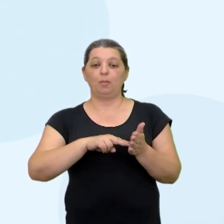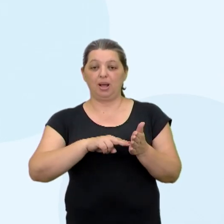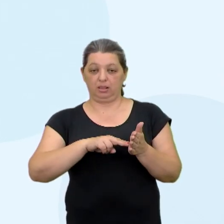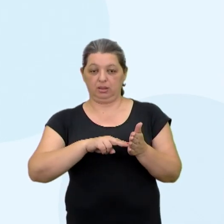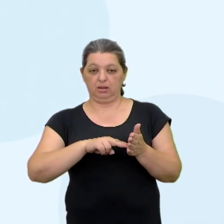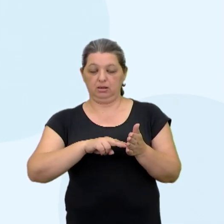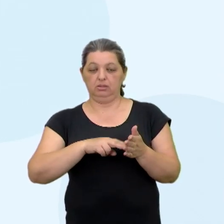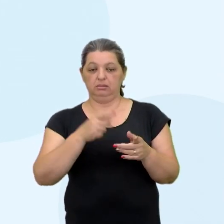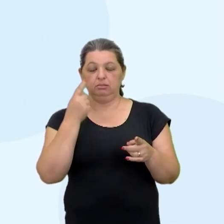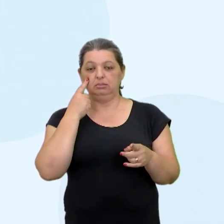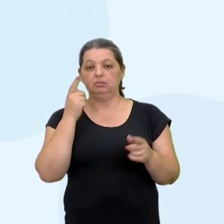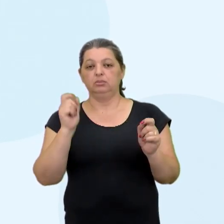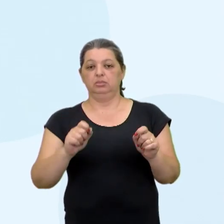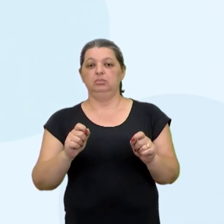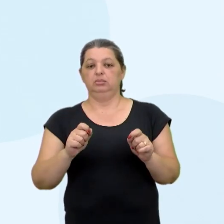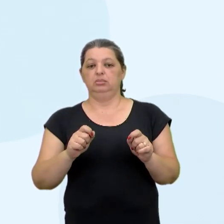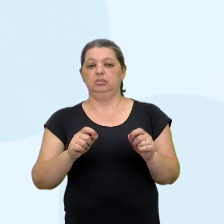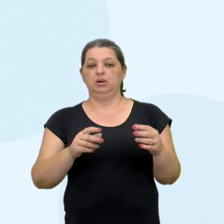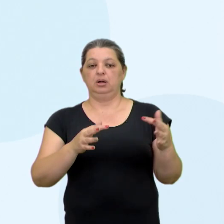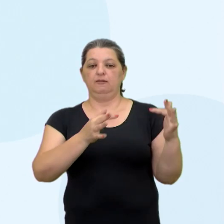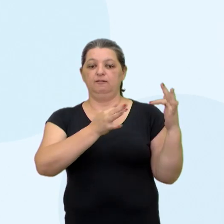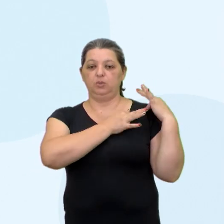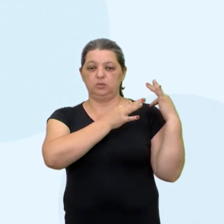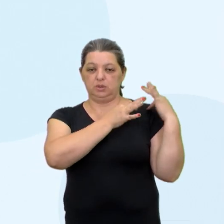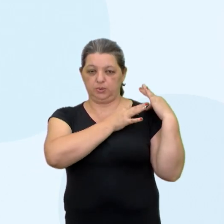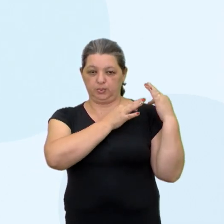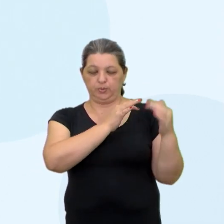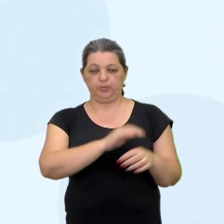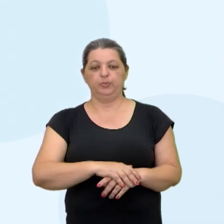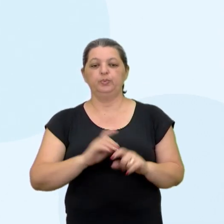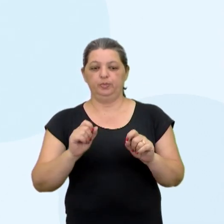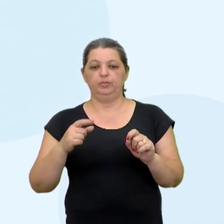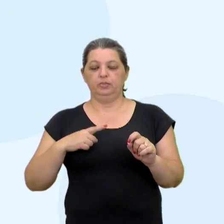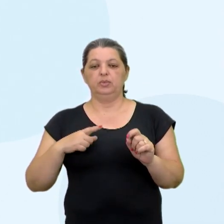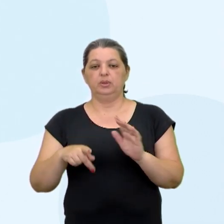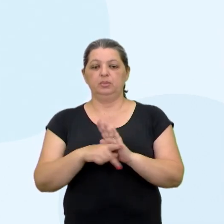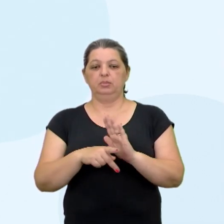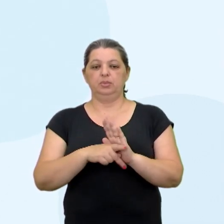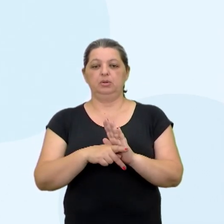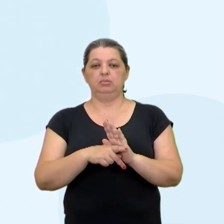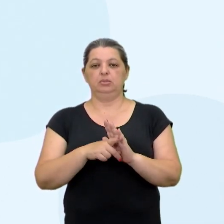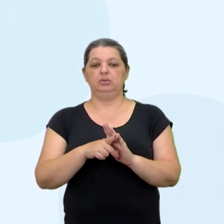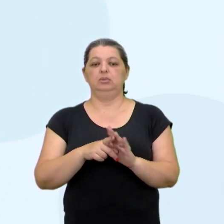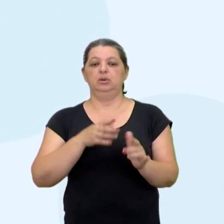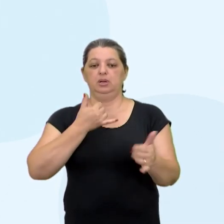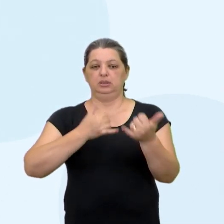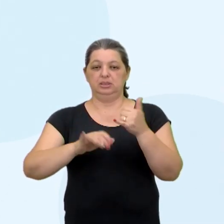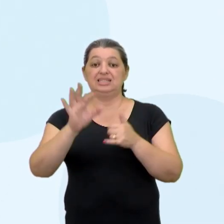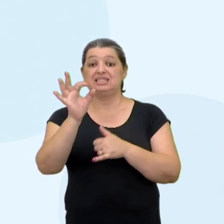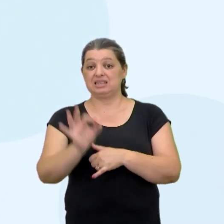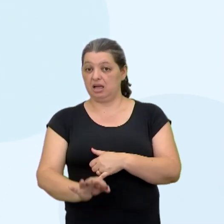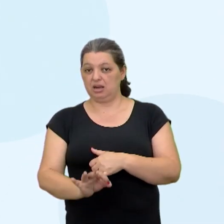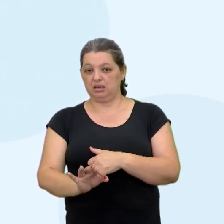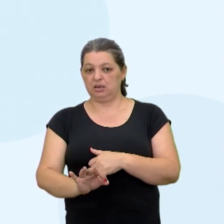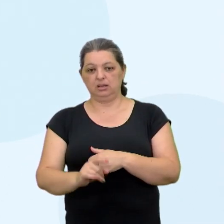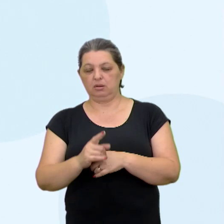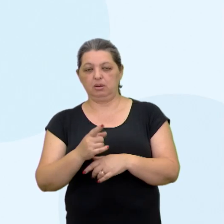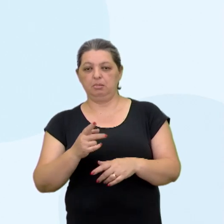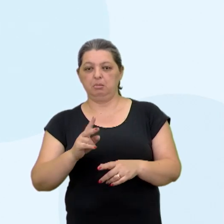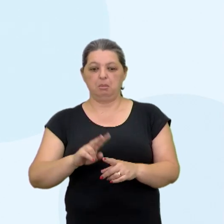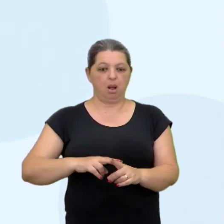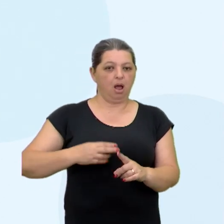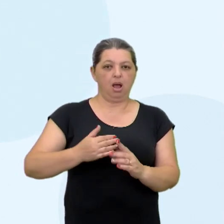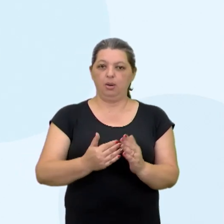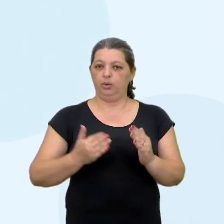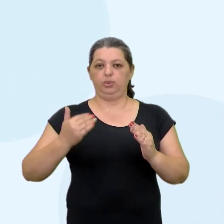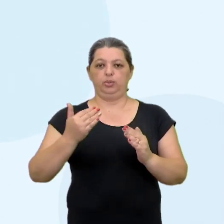esses capacitores, a única função deles é ter certeza que tá chegando a voltagem certa, né? Que não tá chegando muita voltagem